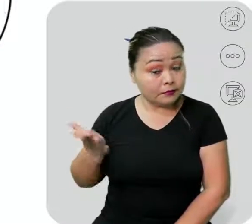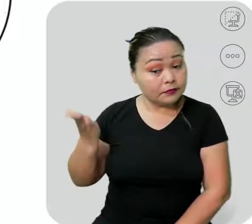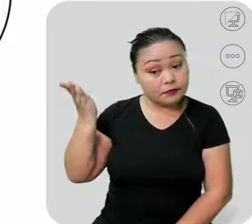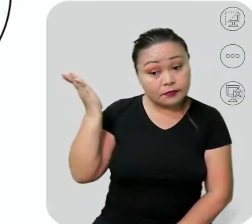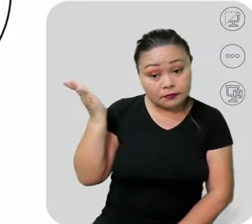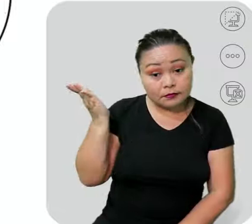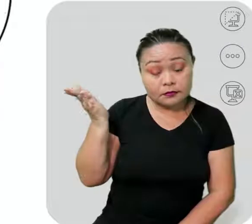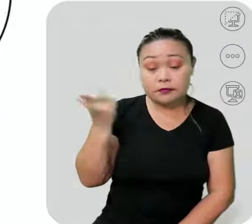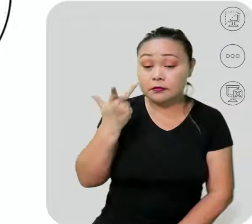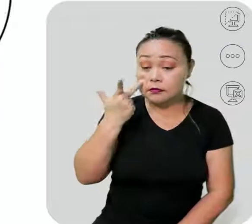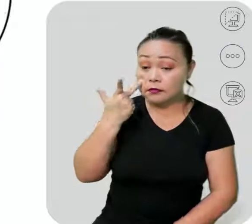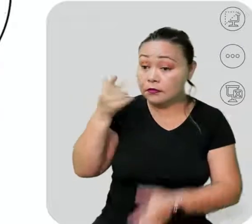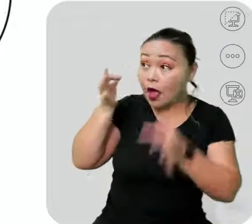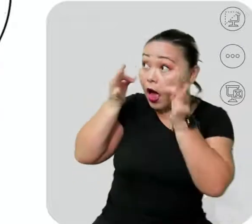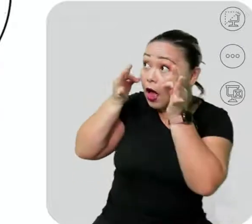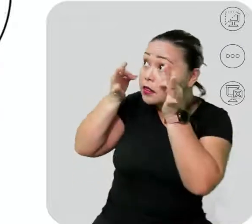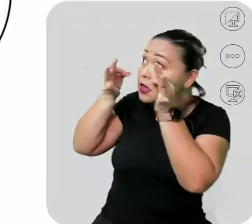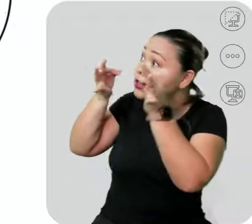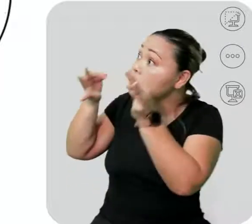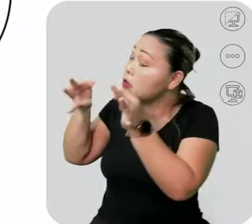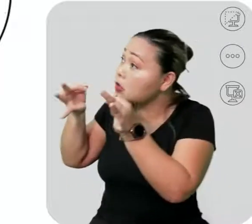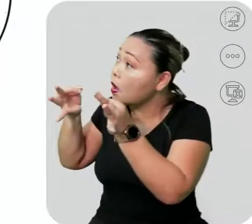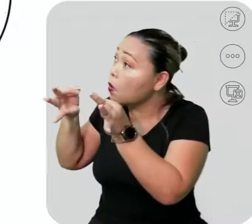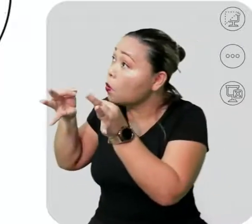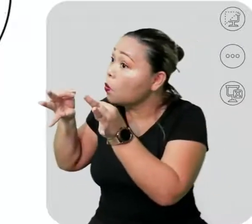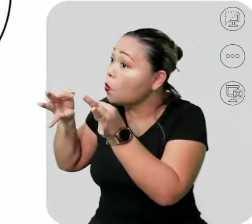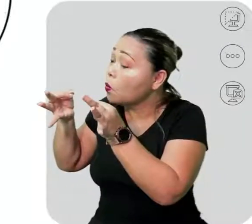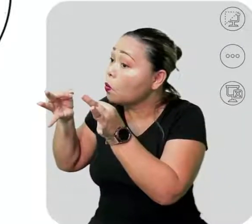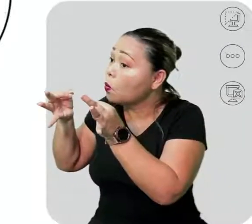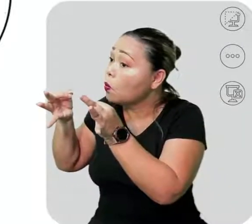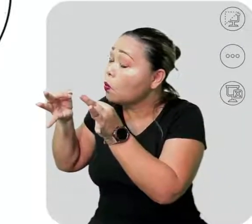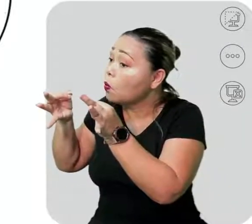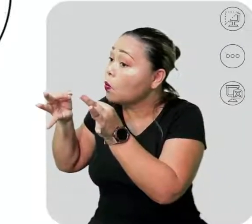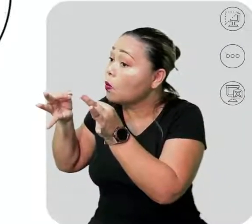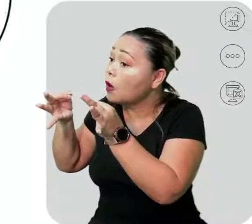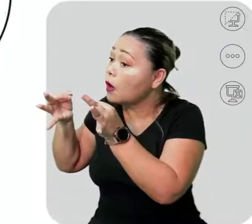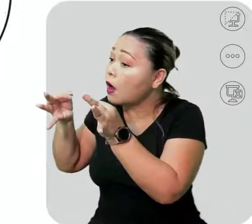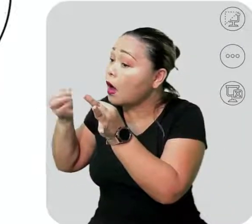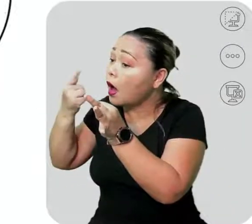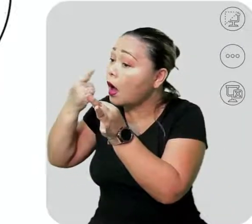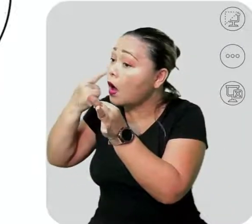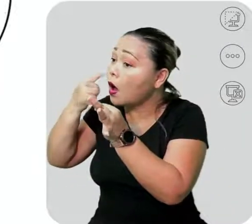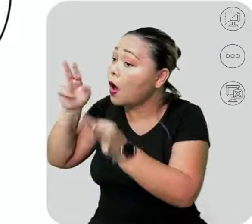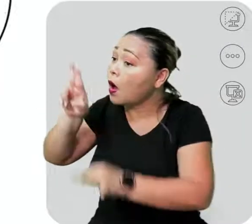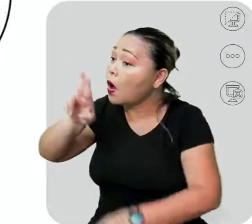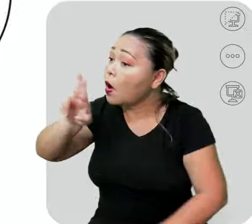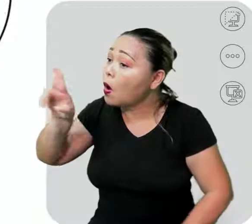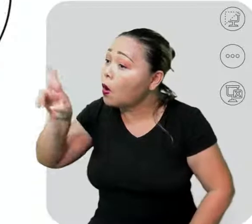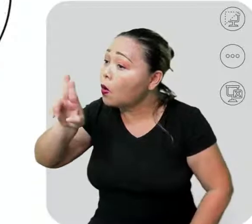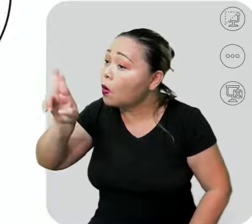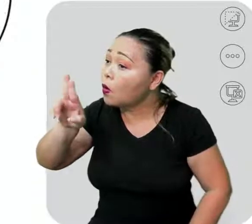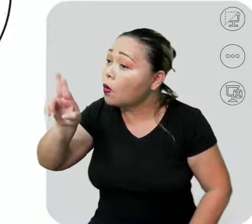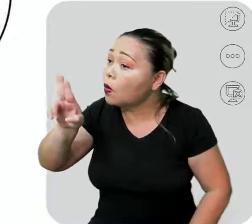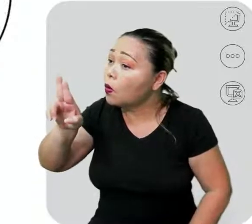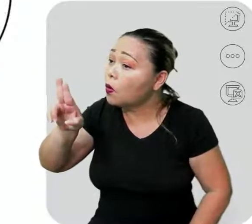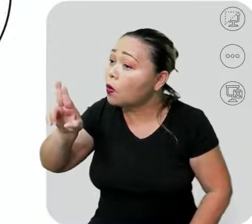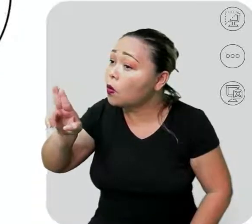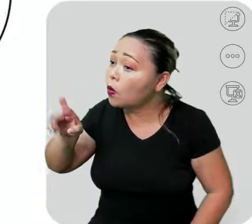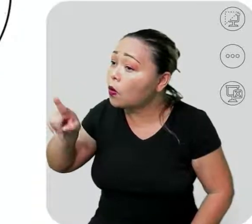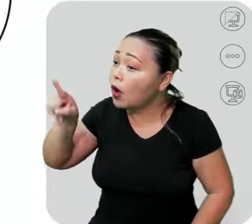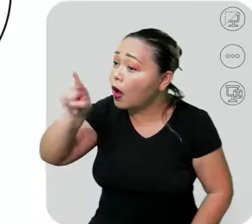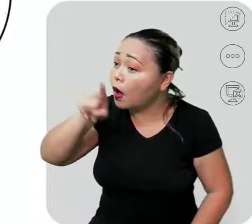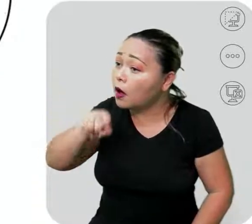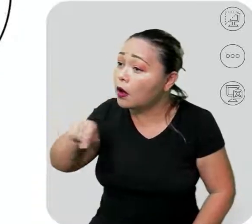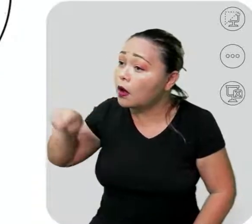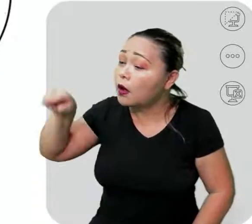é eu chama atenção aluno parar é aqui na nomenclatura nós temos aqui